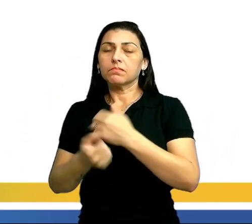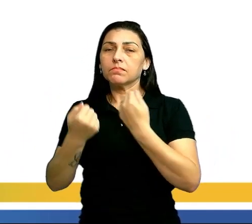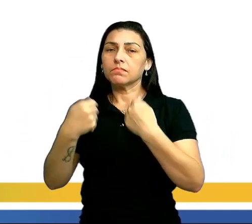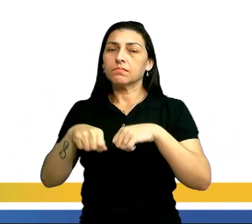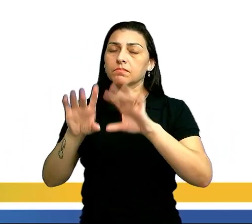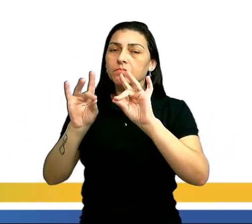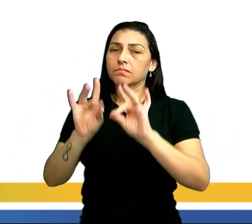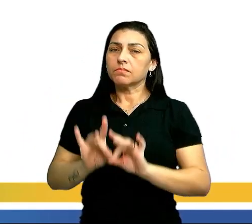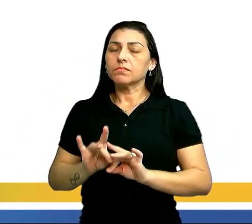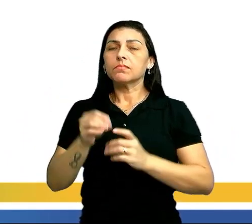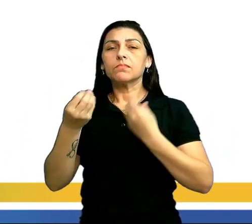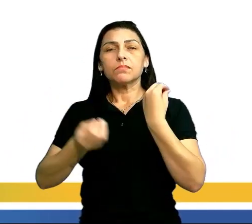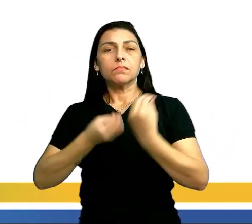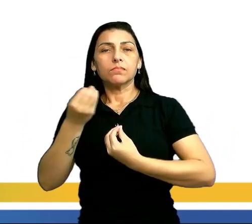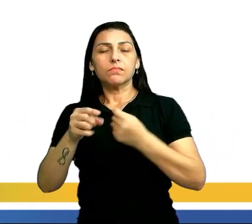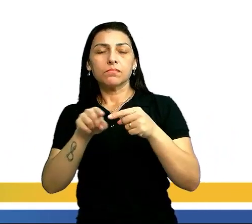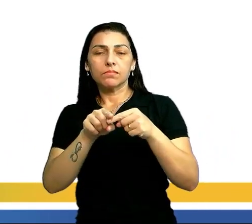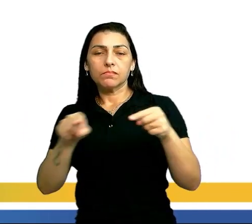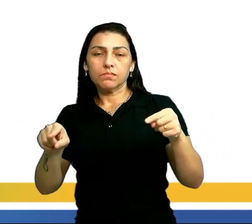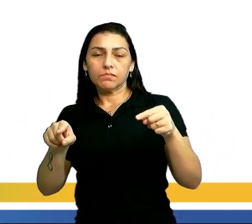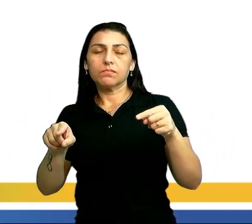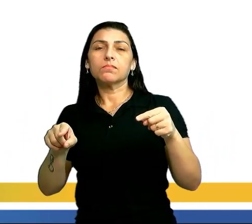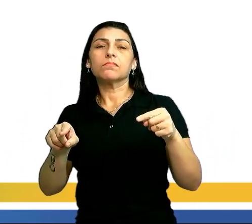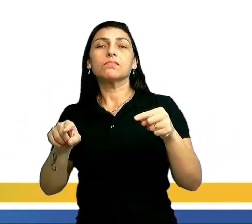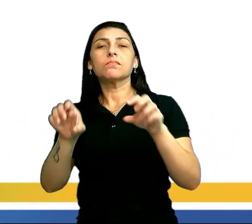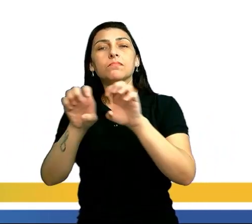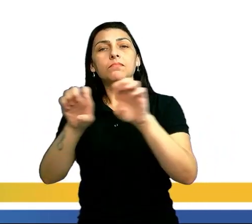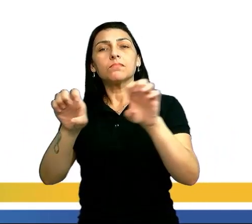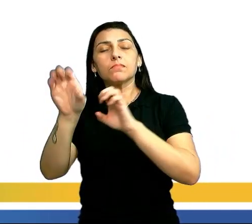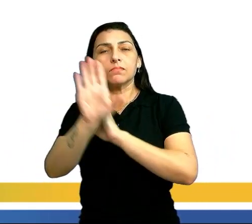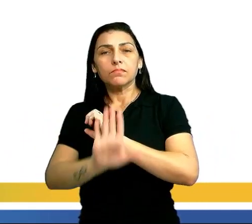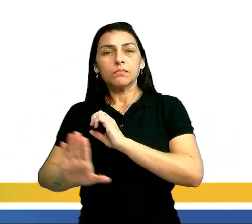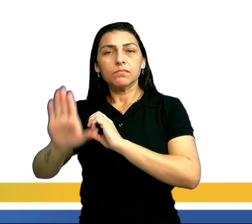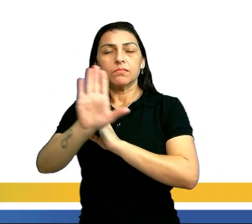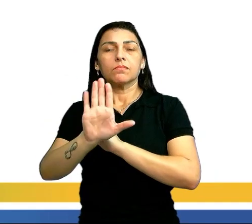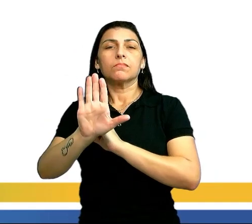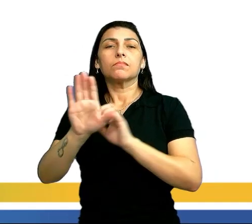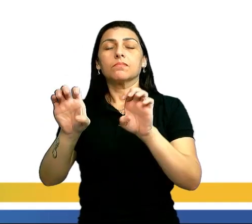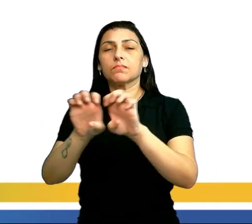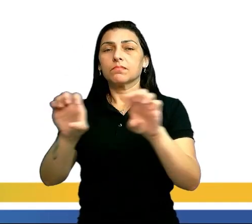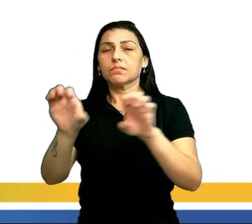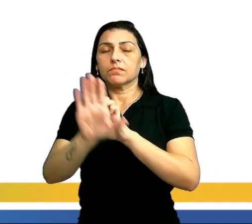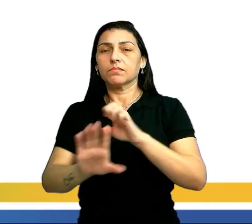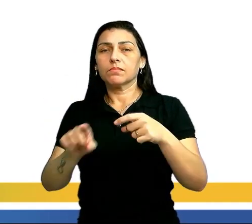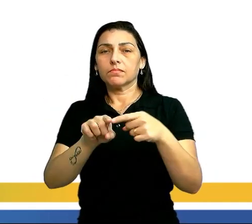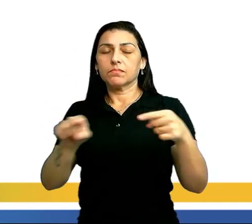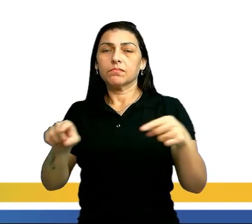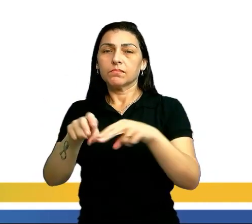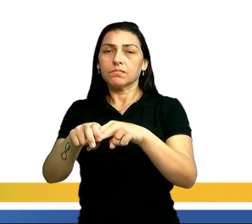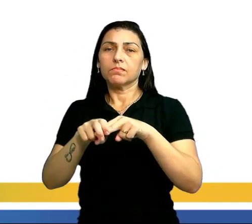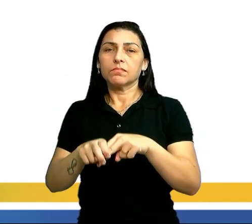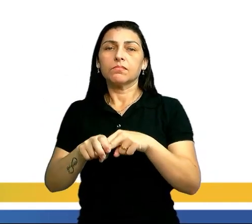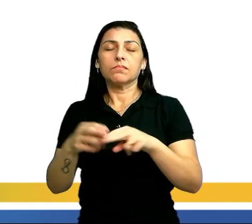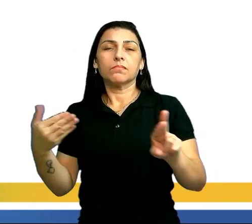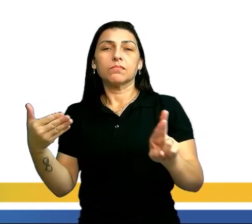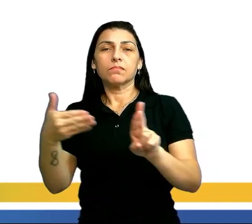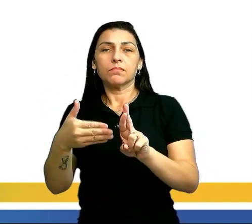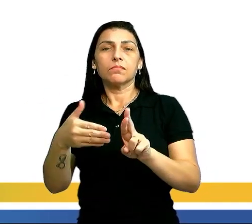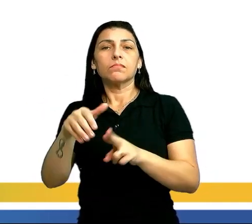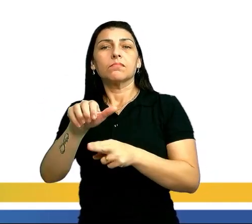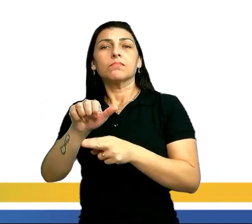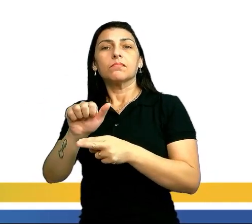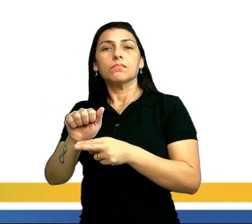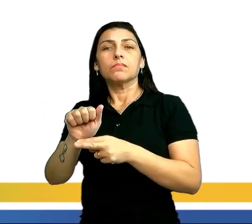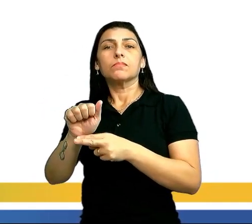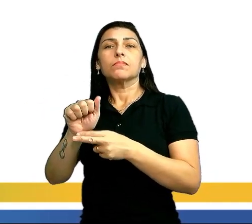descrever o comportamento de uma reta por meio de uma equação geral. A equação geral da reta é, portanto, uma representação algébrica